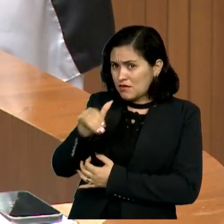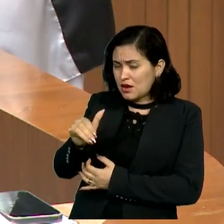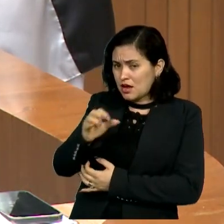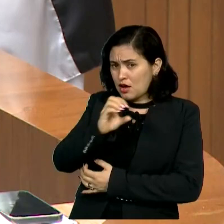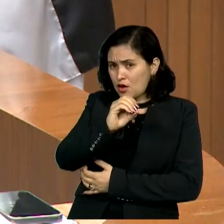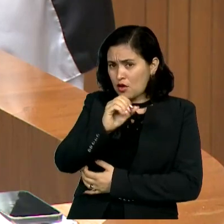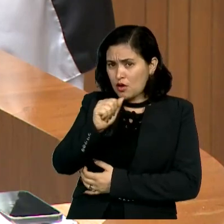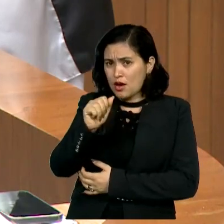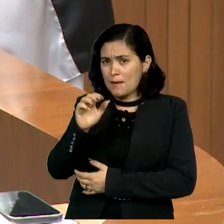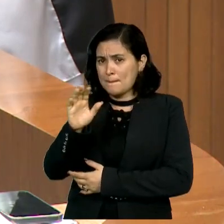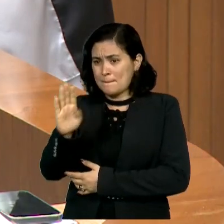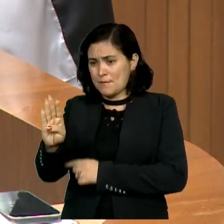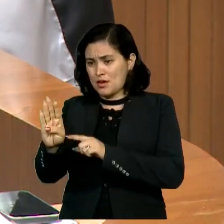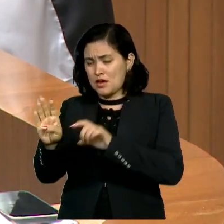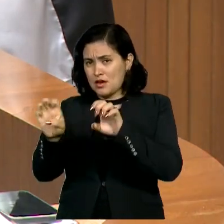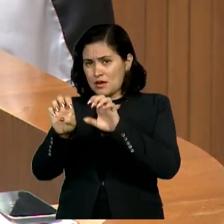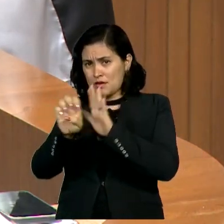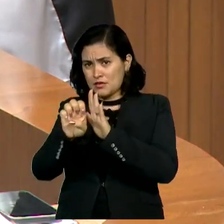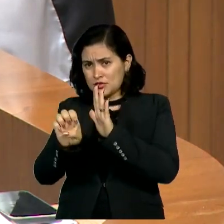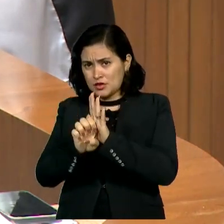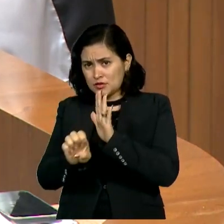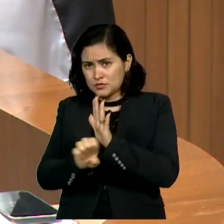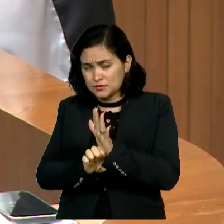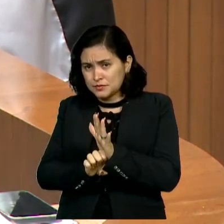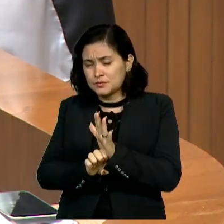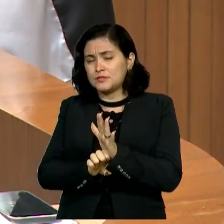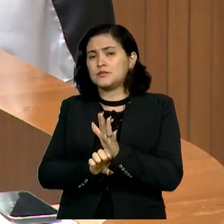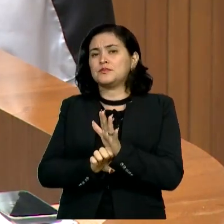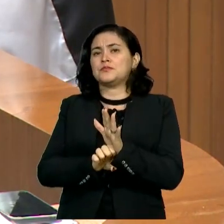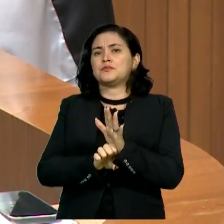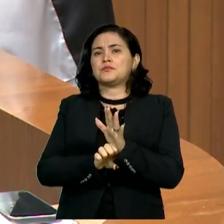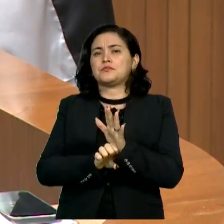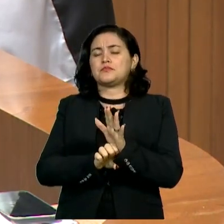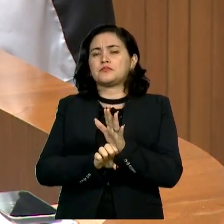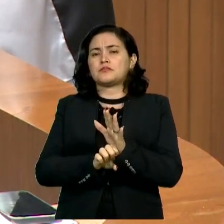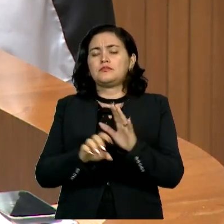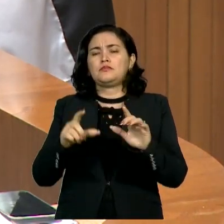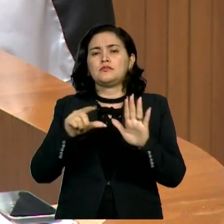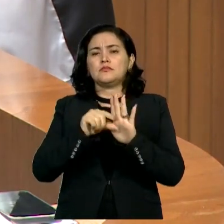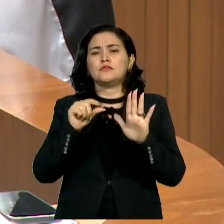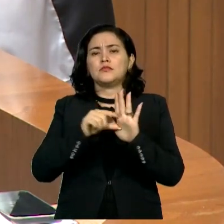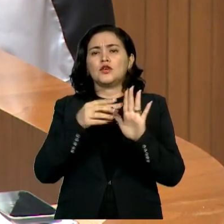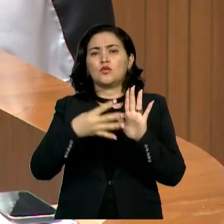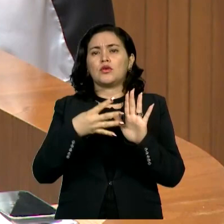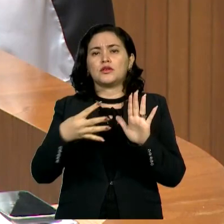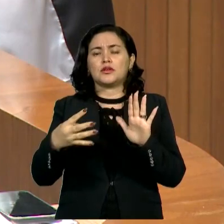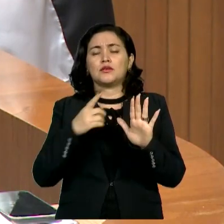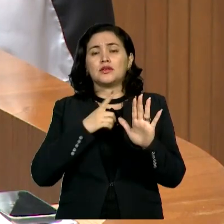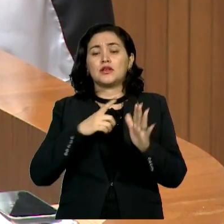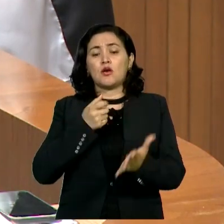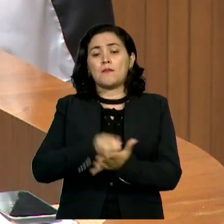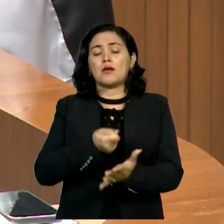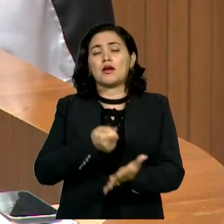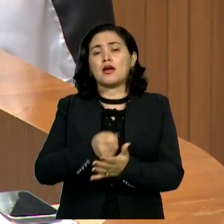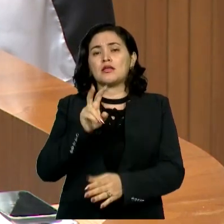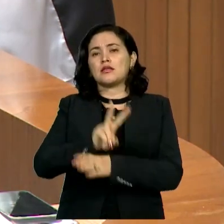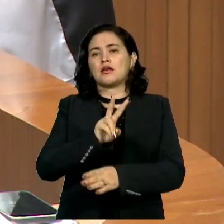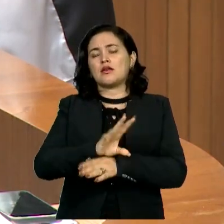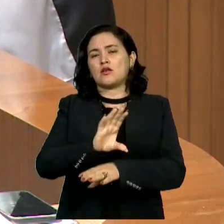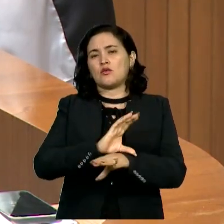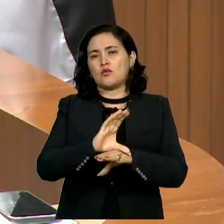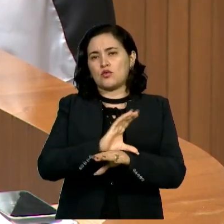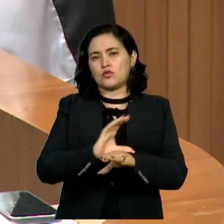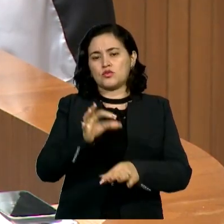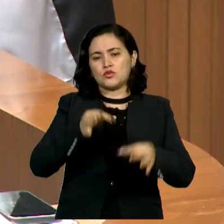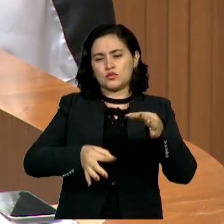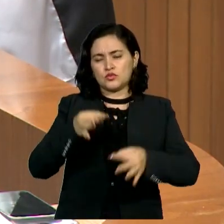Advogados, do Estatuto da OAB, no artigo 44, ela tem a obrigação de defender a Constituição, a ordem jurídica, o Estado